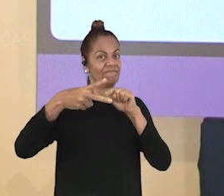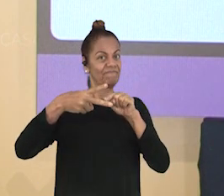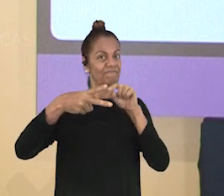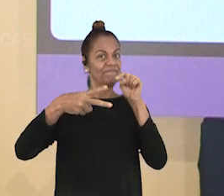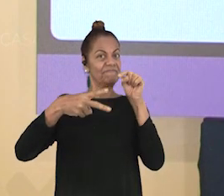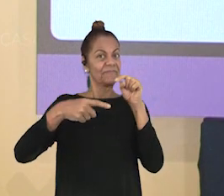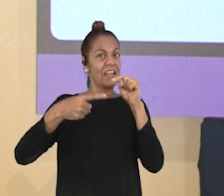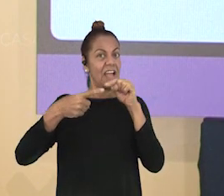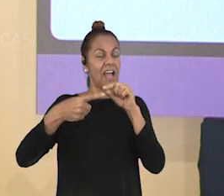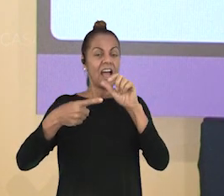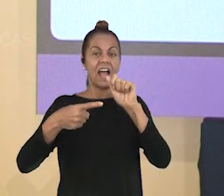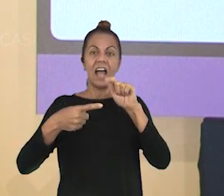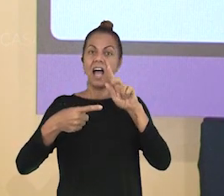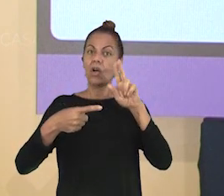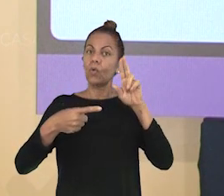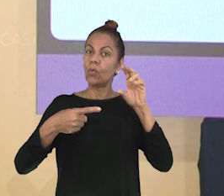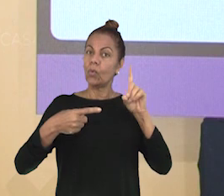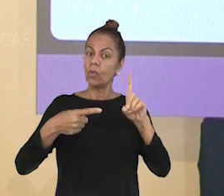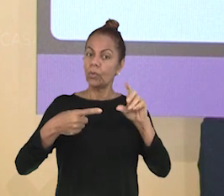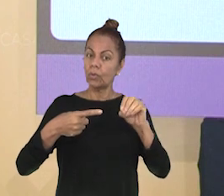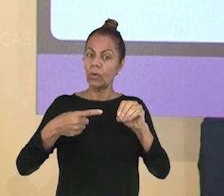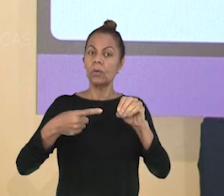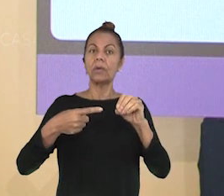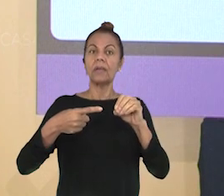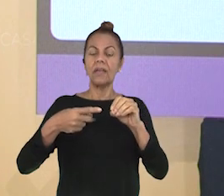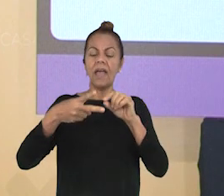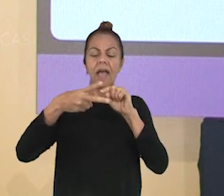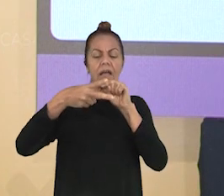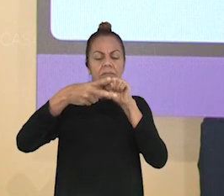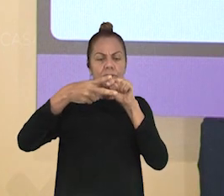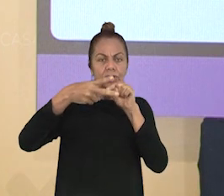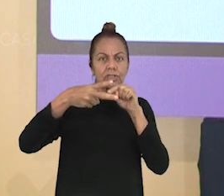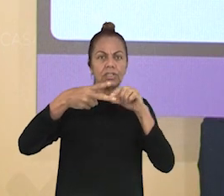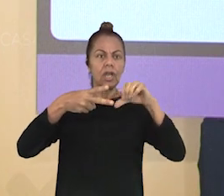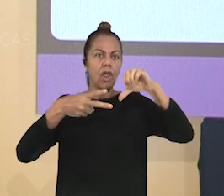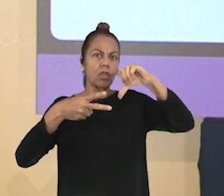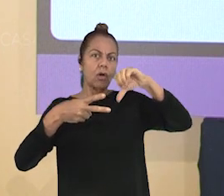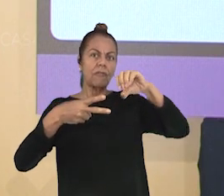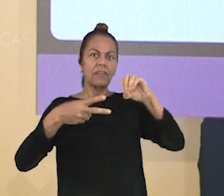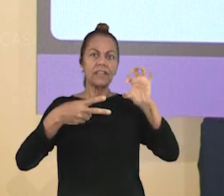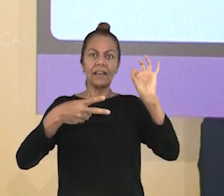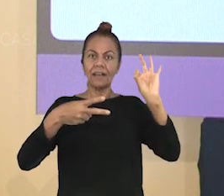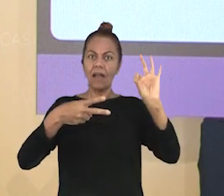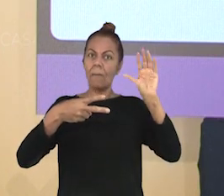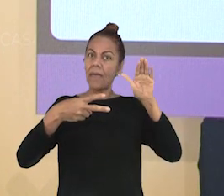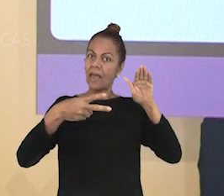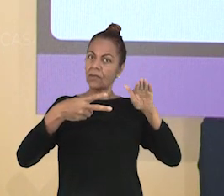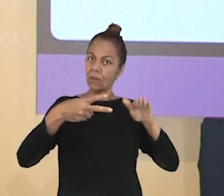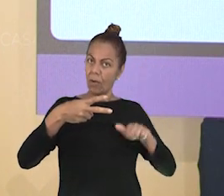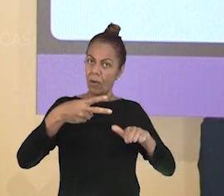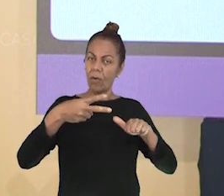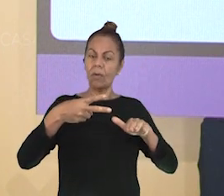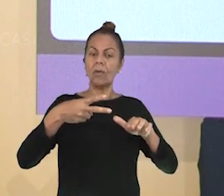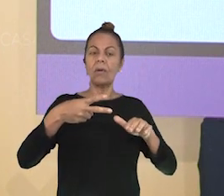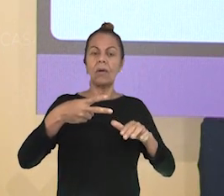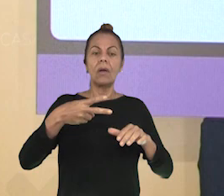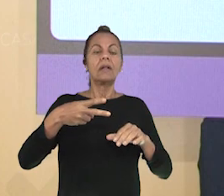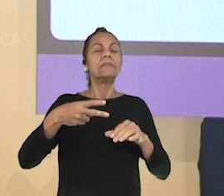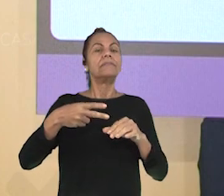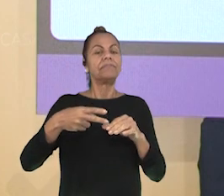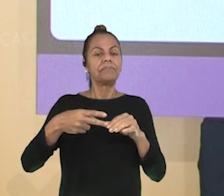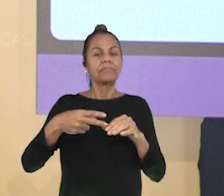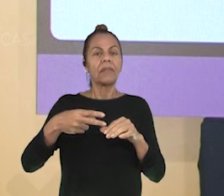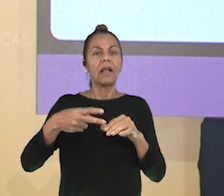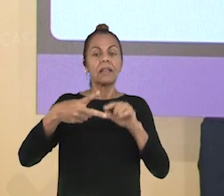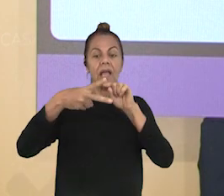ponto A. Mas antes disso, vamos relembrar também os tipos de ângulo. Existe um